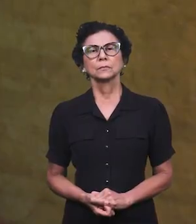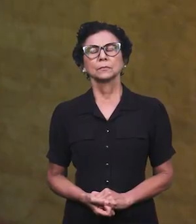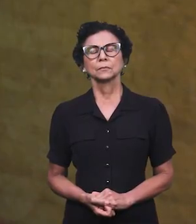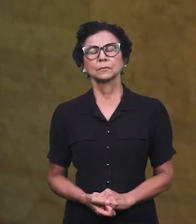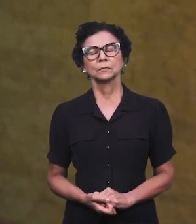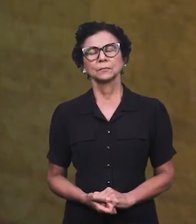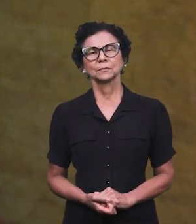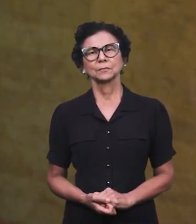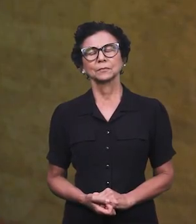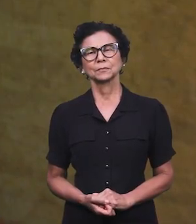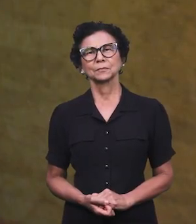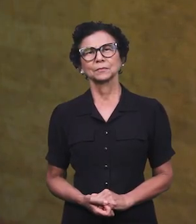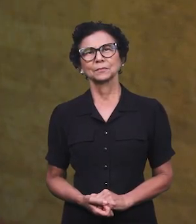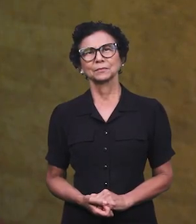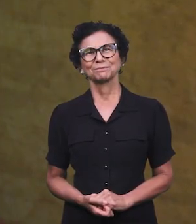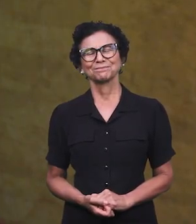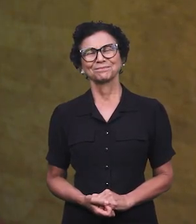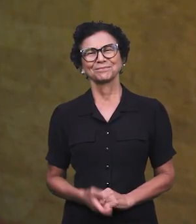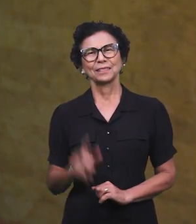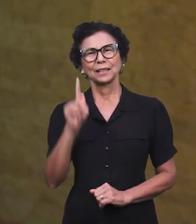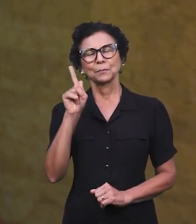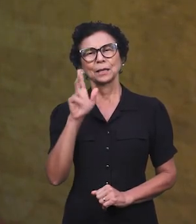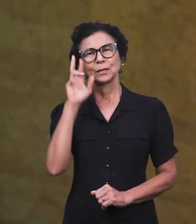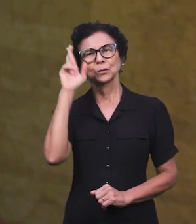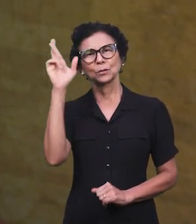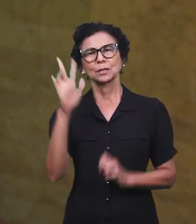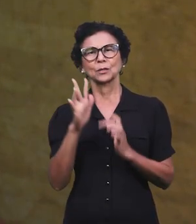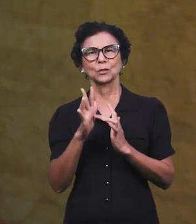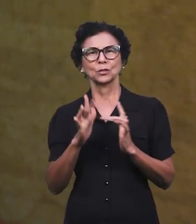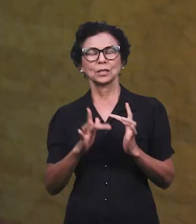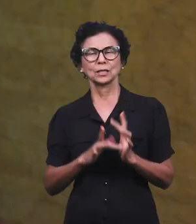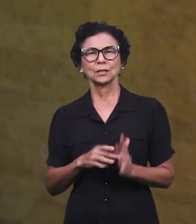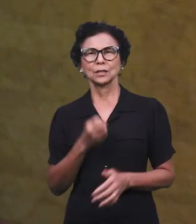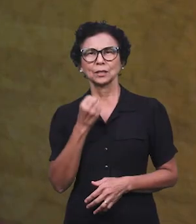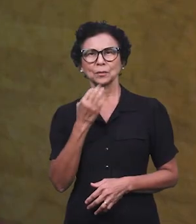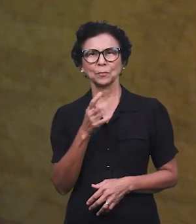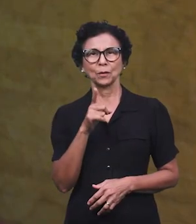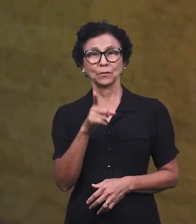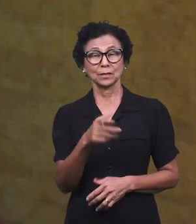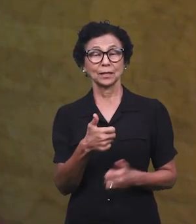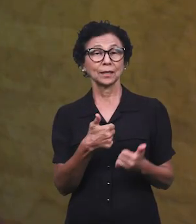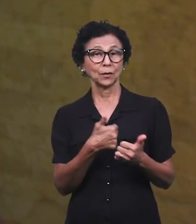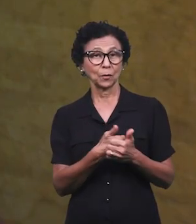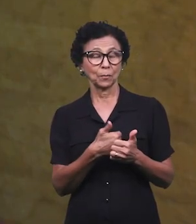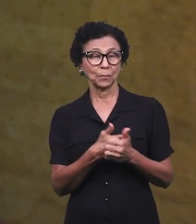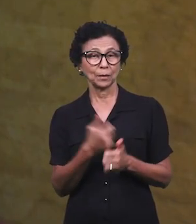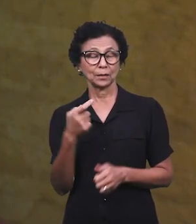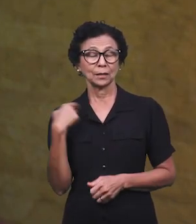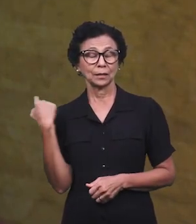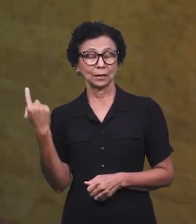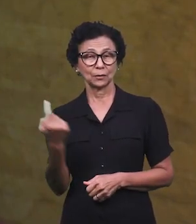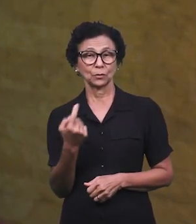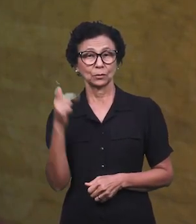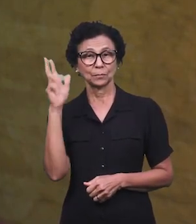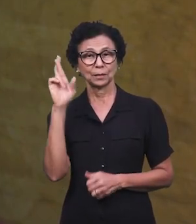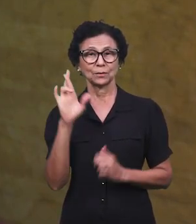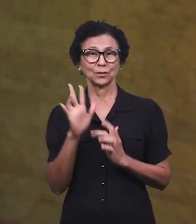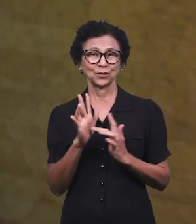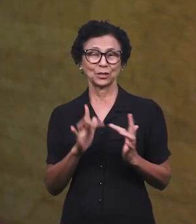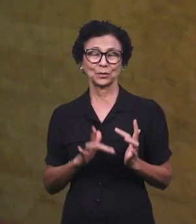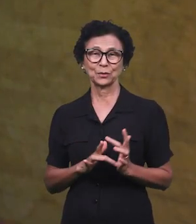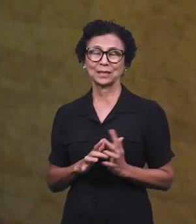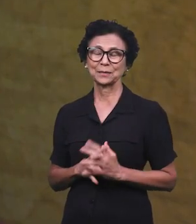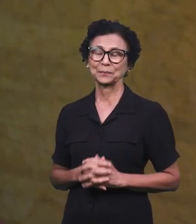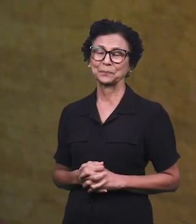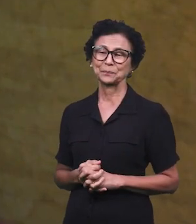A paz do Senhor Jesus, que bom tê-lo aqui. Você que nos acompanha e todos os nossos irmãos também, saudamos a todos com a paz do